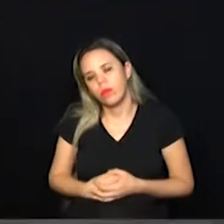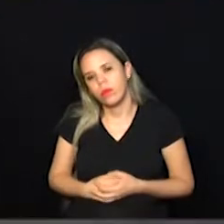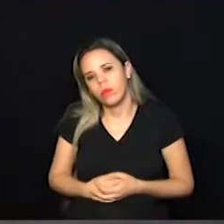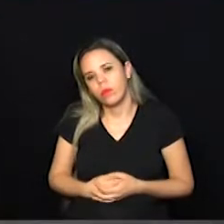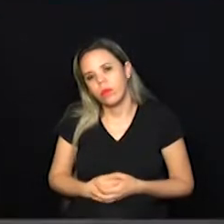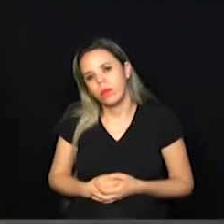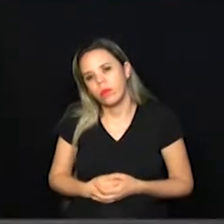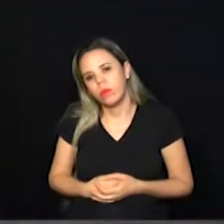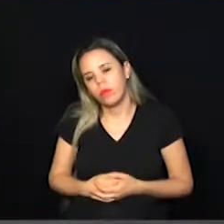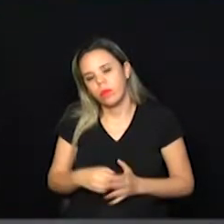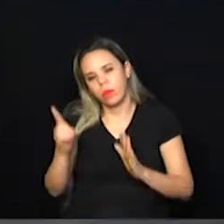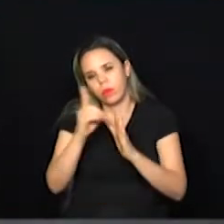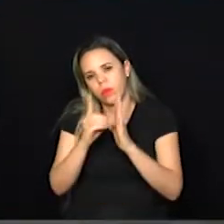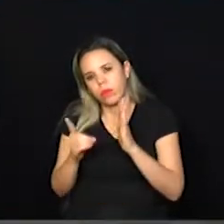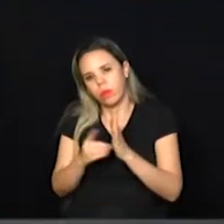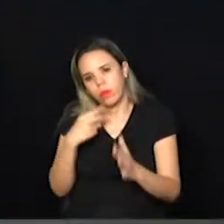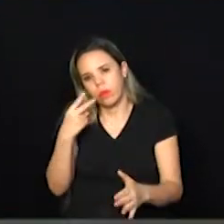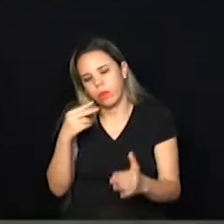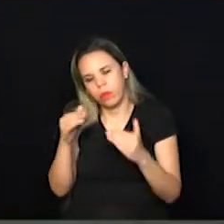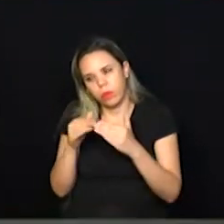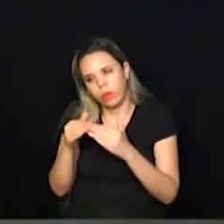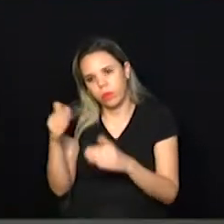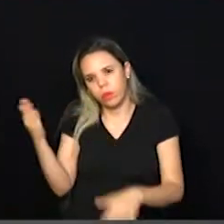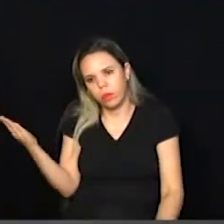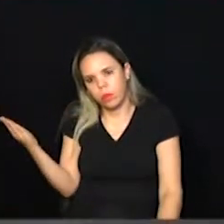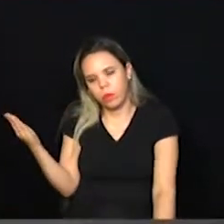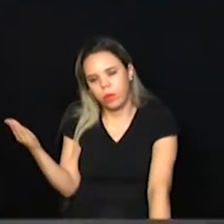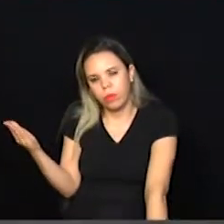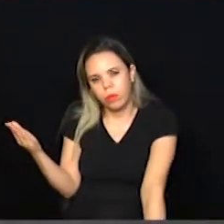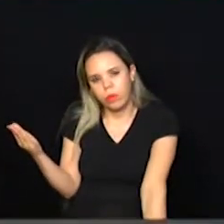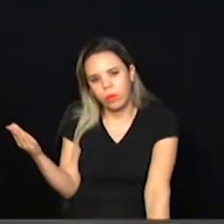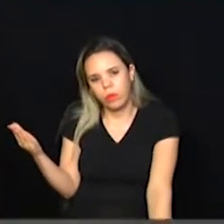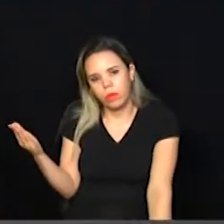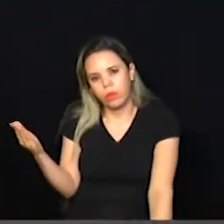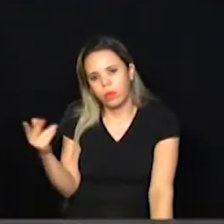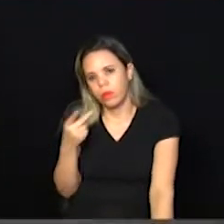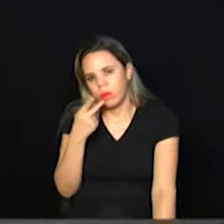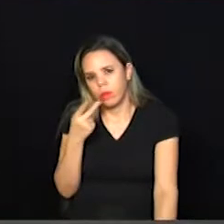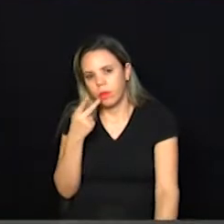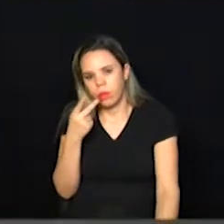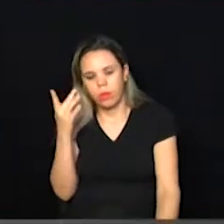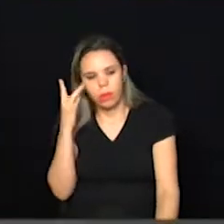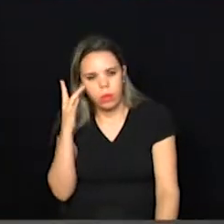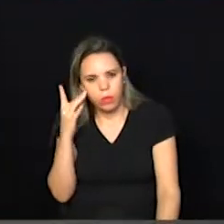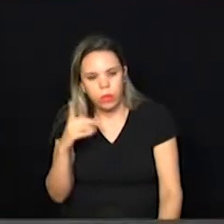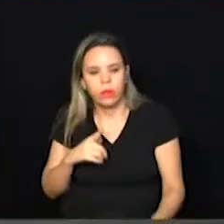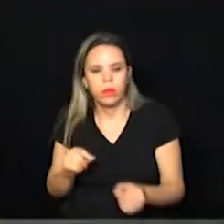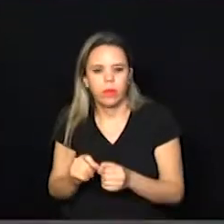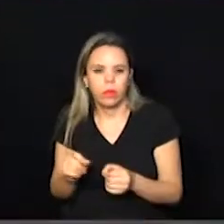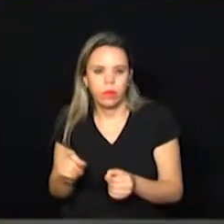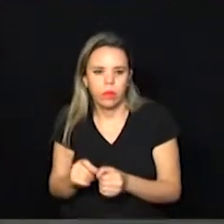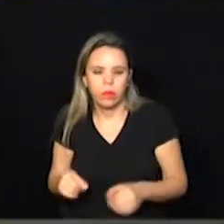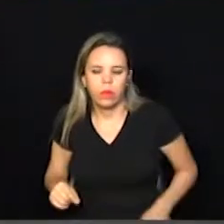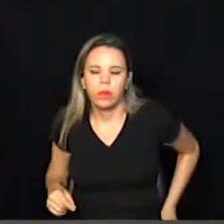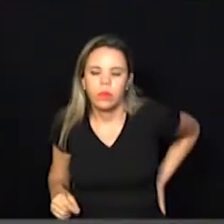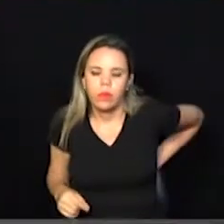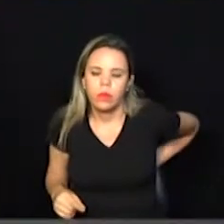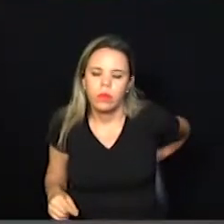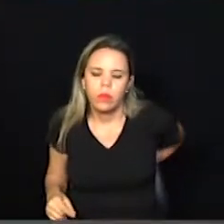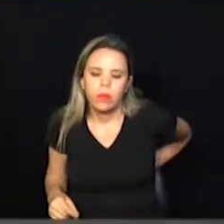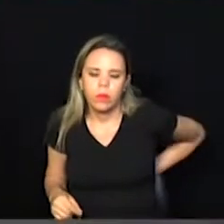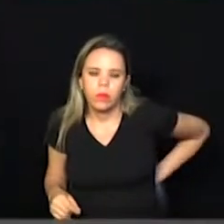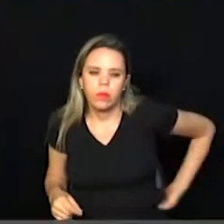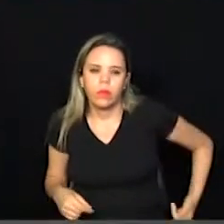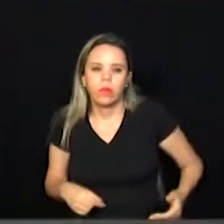Sobre o decreto, vereadora, eu concordo com a vereadora, vou dizer que concordo, que acho que a gente tem que fazer desse decreto uma política de